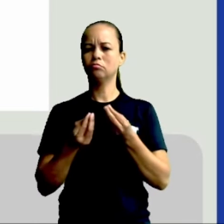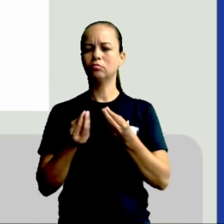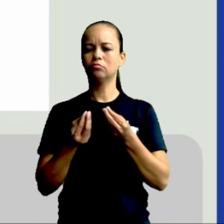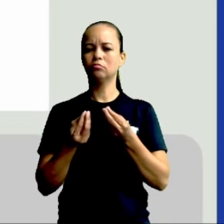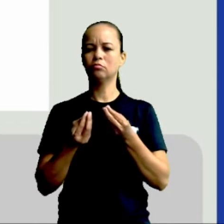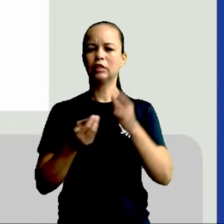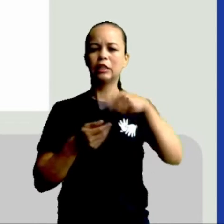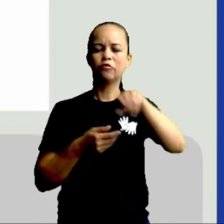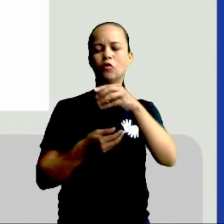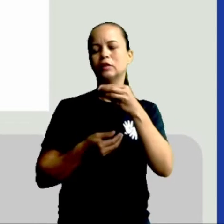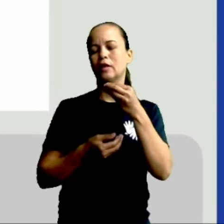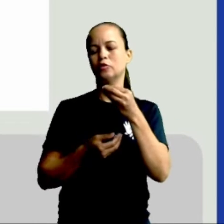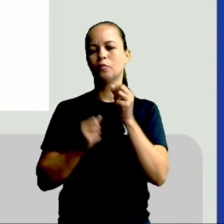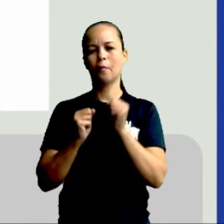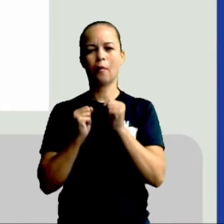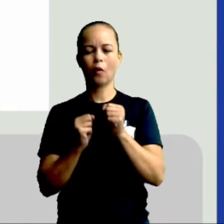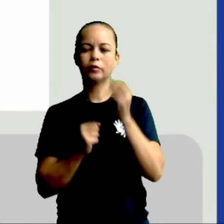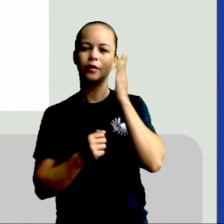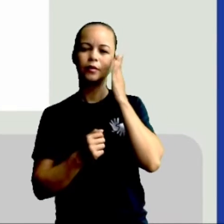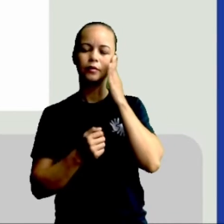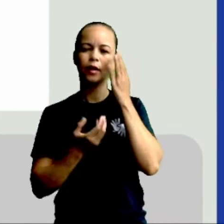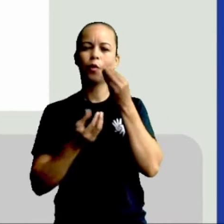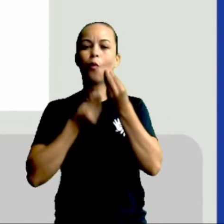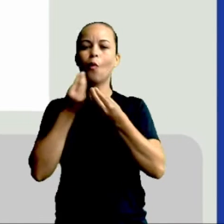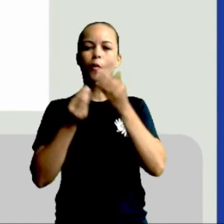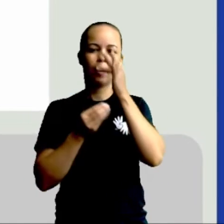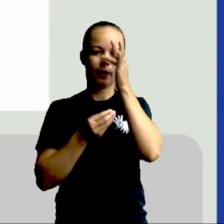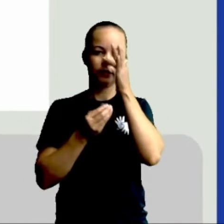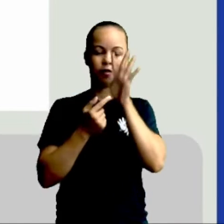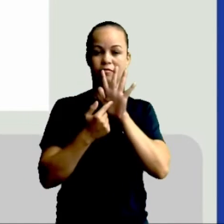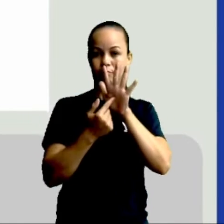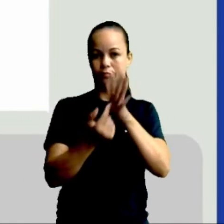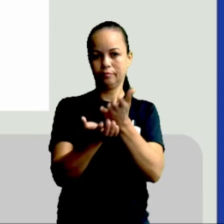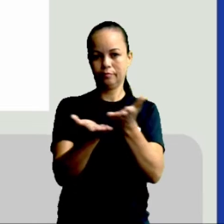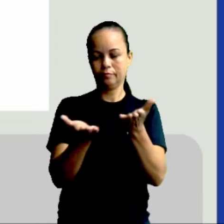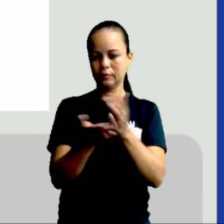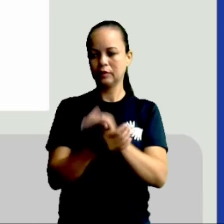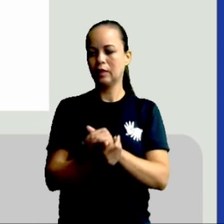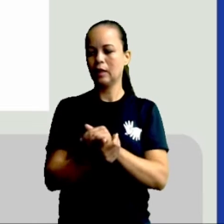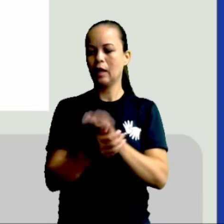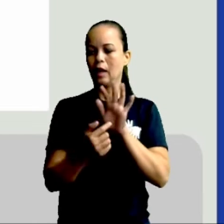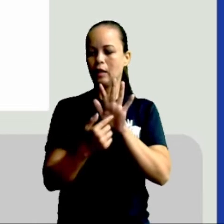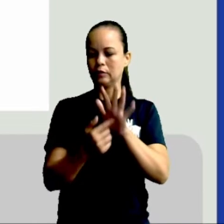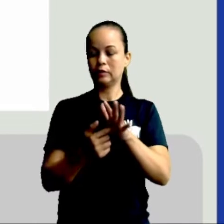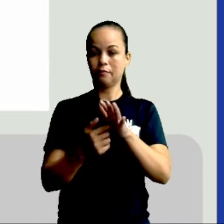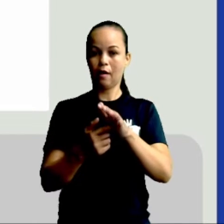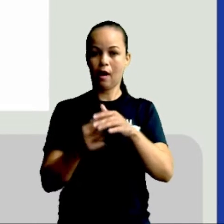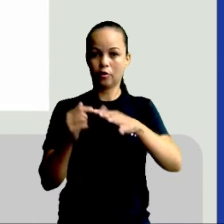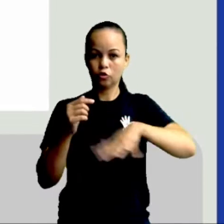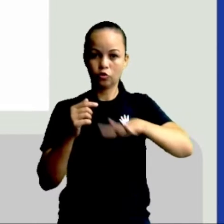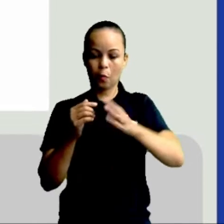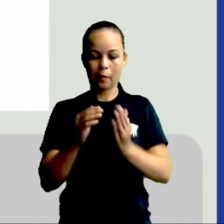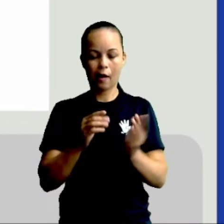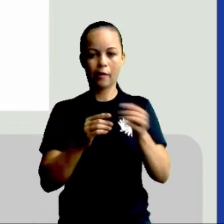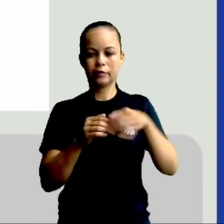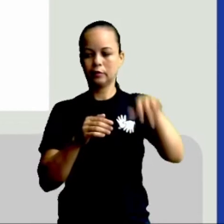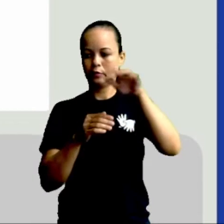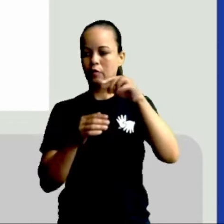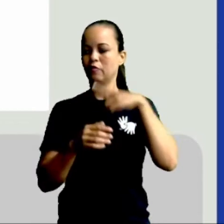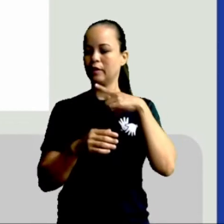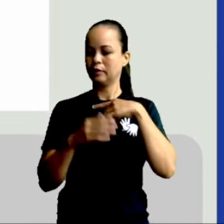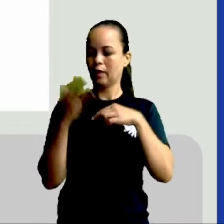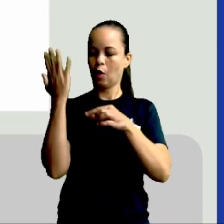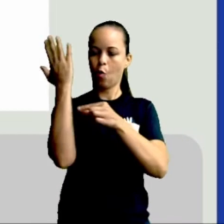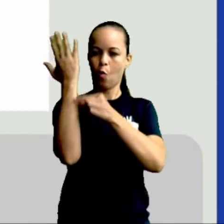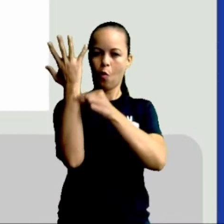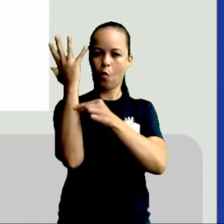possa entender como é que essa flor vai se apresentar para você. Então, eu queria destacar para vocês de baixo para cima. A gente vai ter o pendúculo